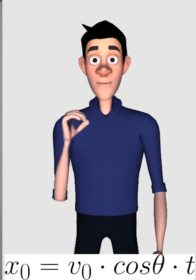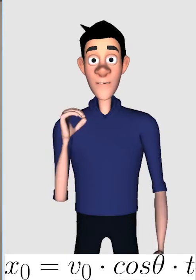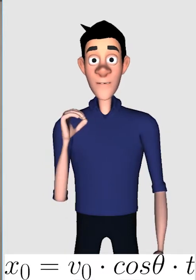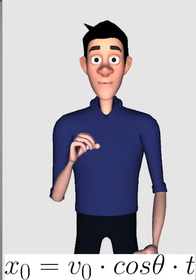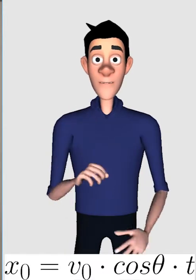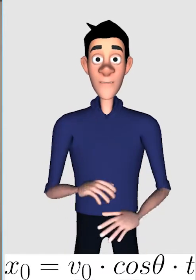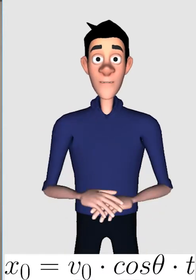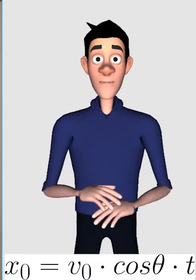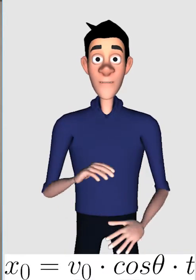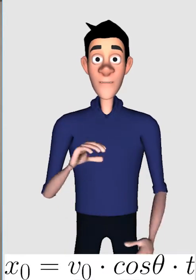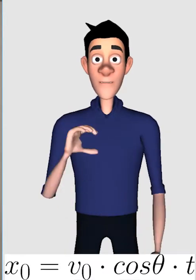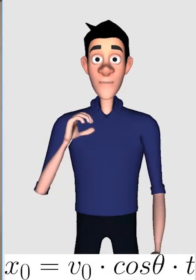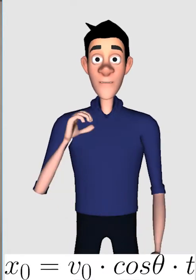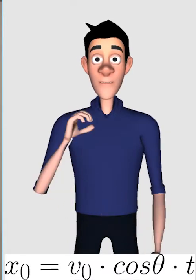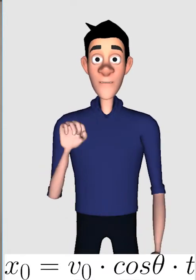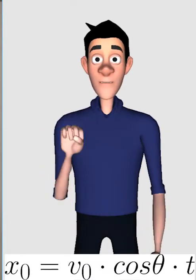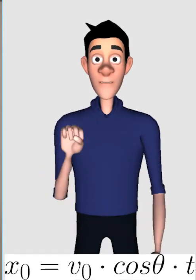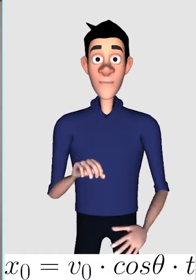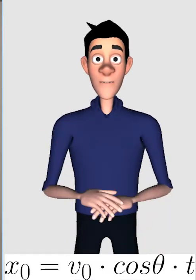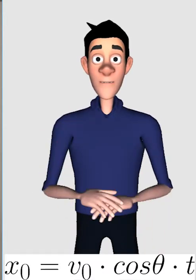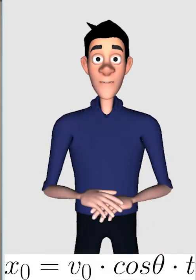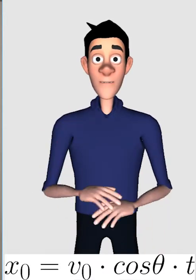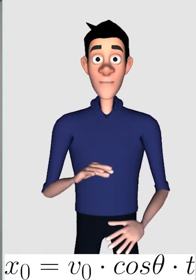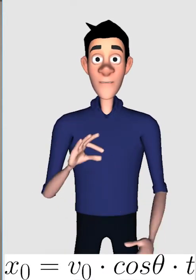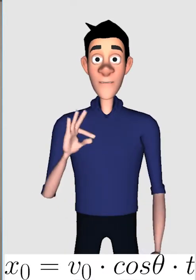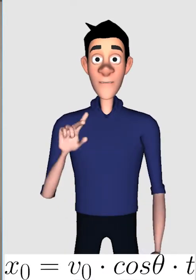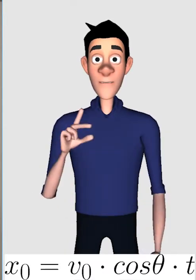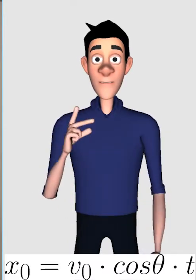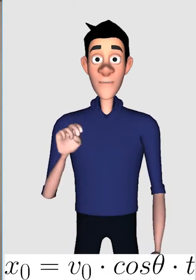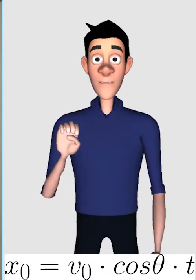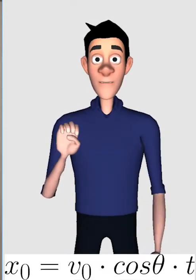v0 vezes t. Só que o v0